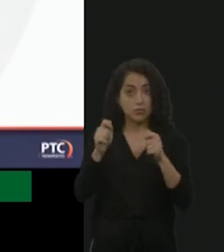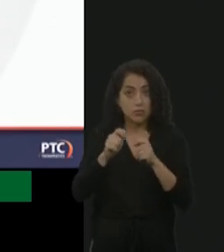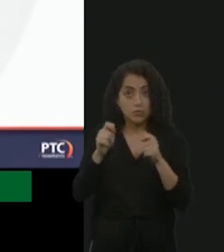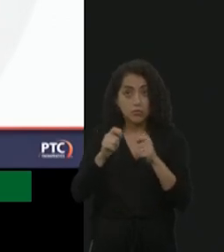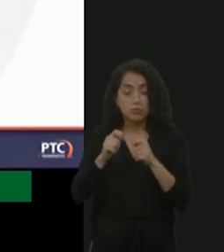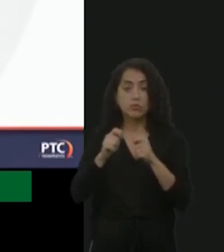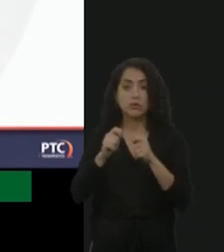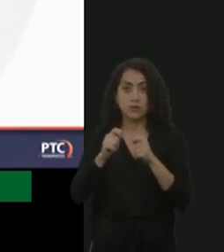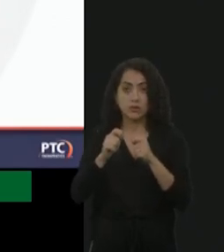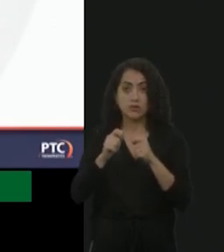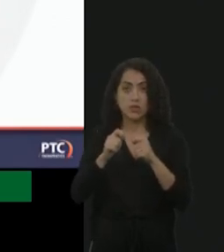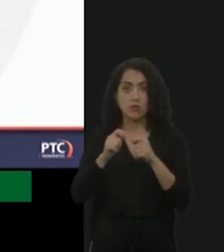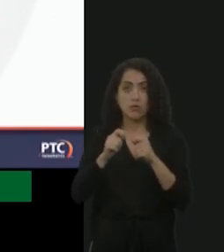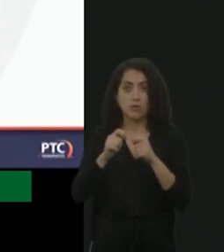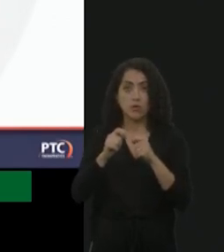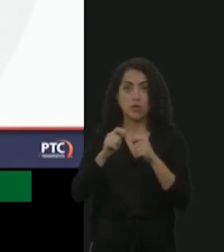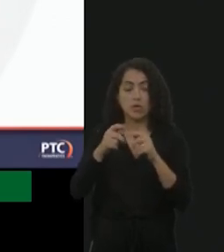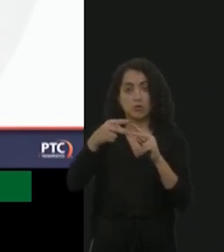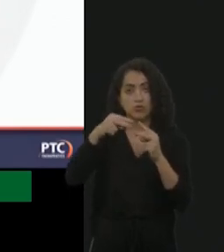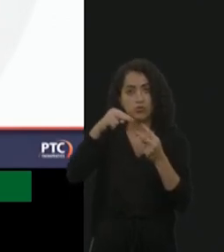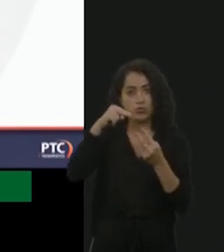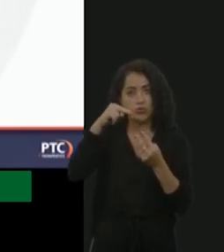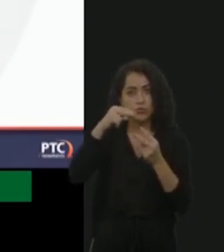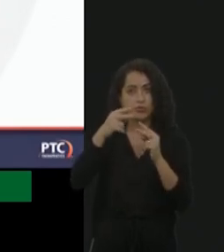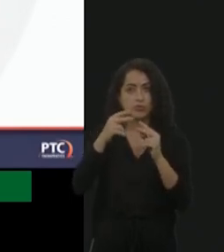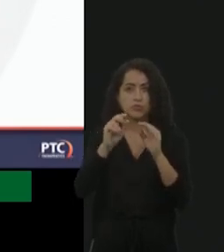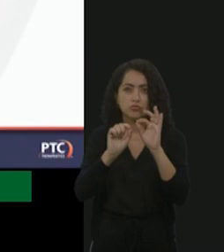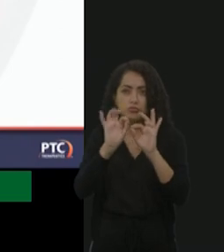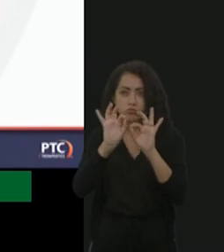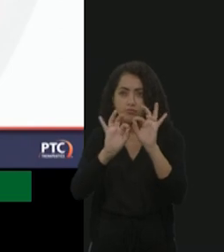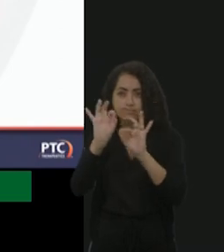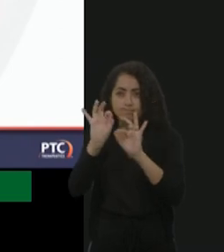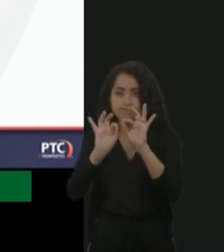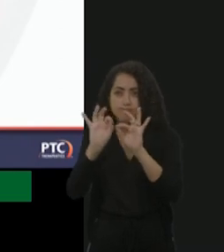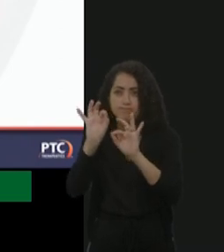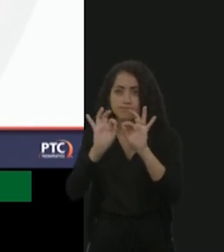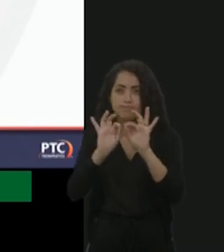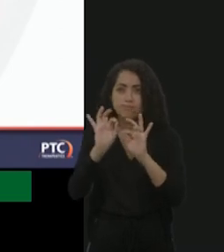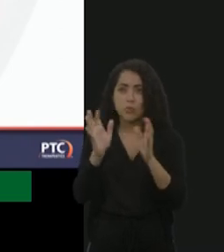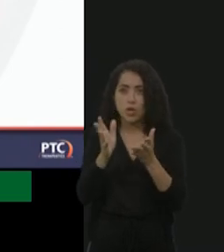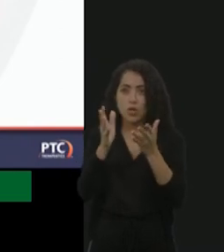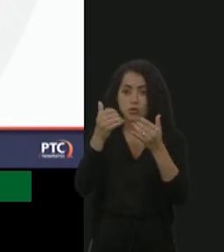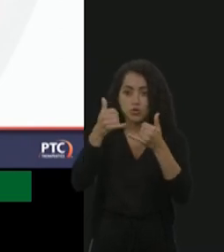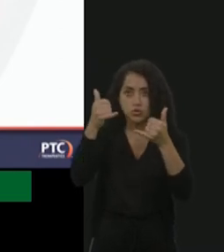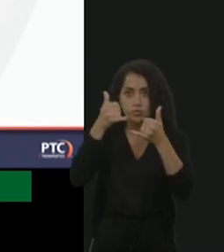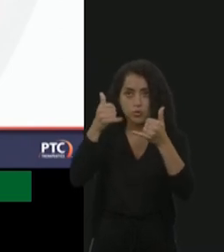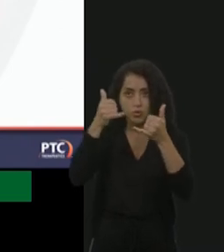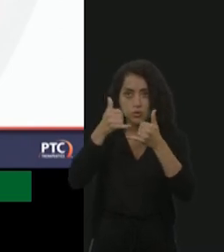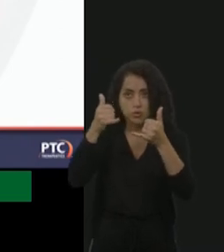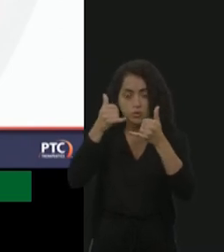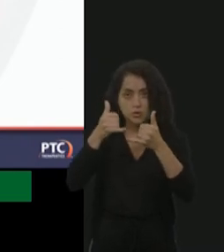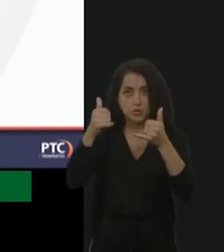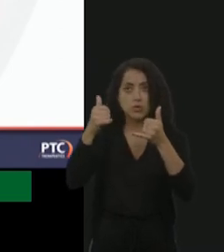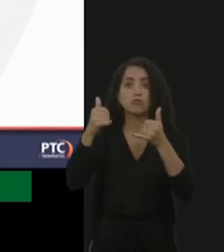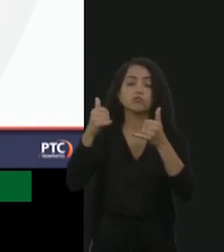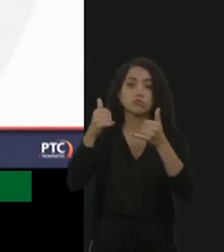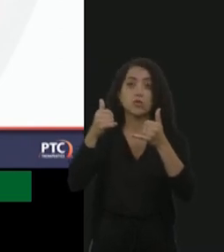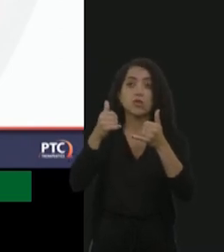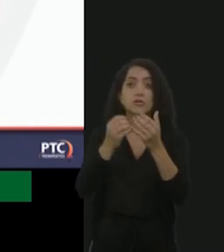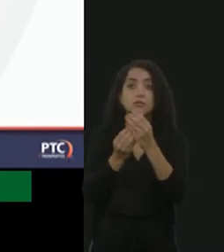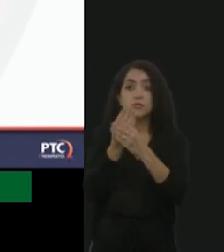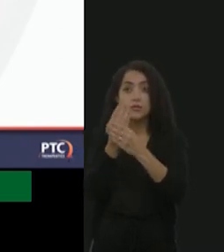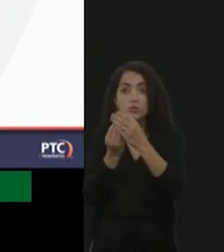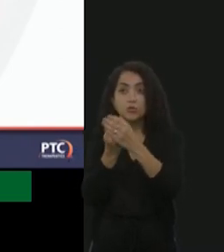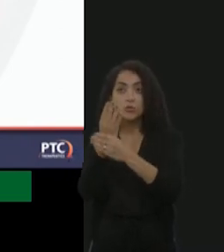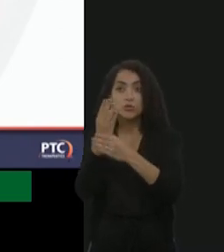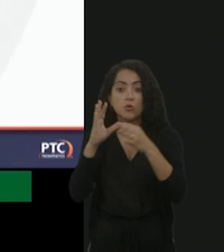né, através do axônio. Chega lá na ponta, esse estímulo elétrico vai fazer com que os neurotransmissores sejam produzidos. E